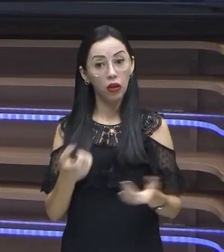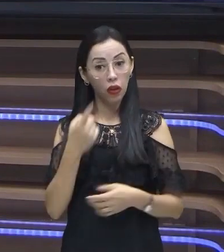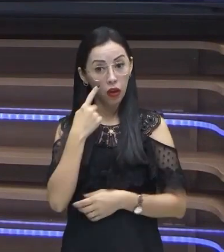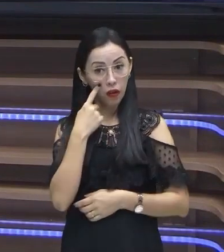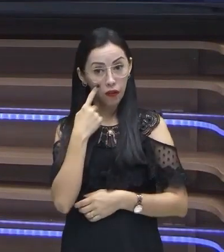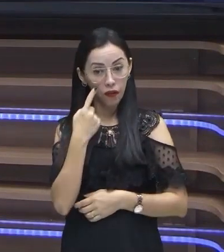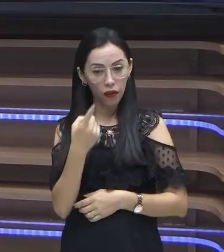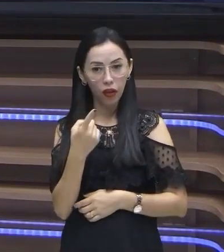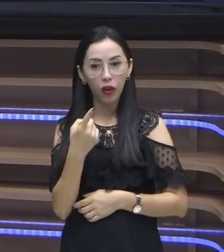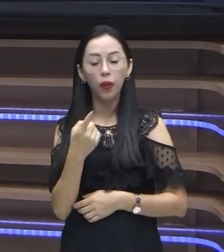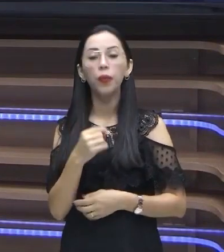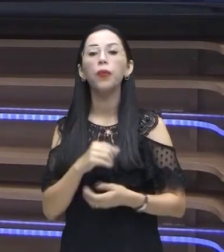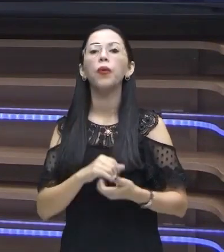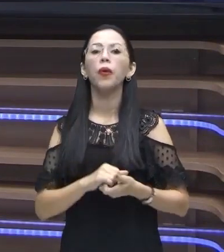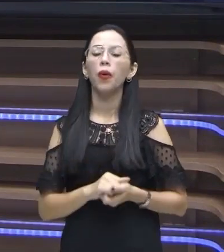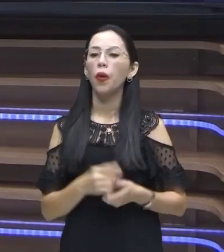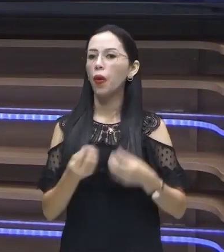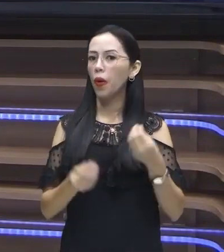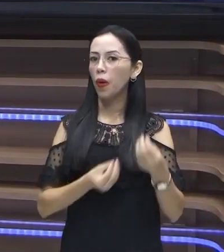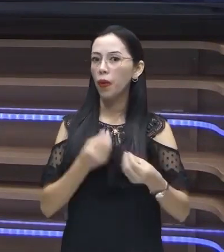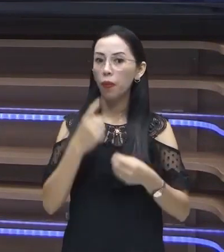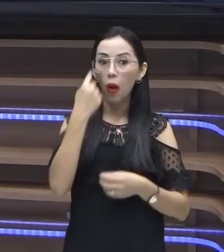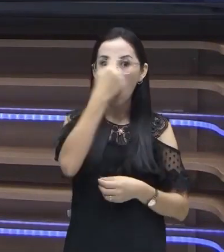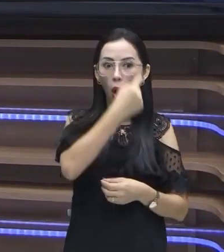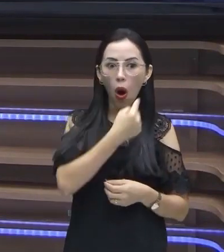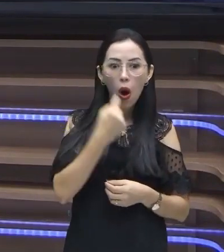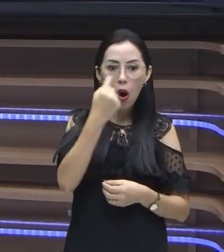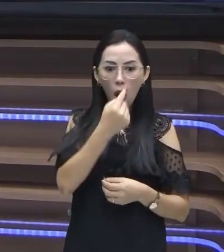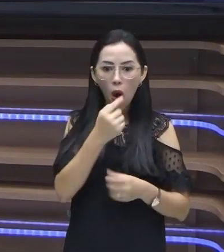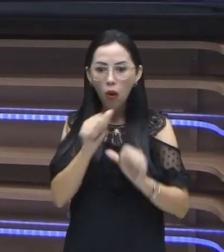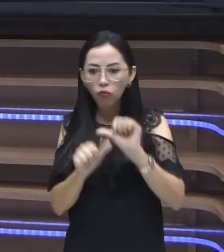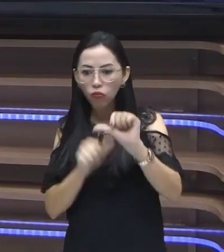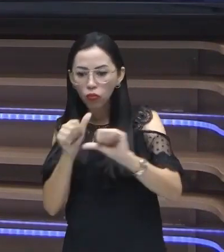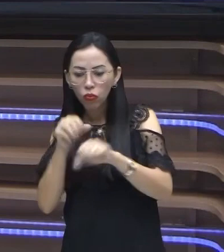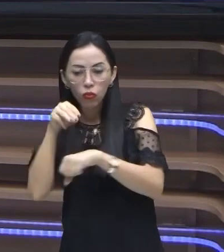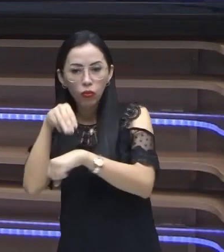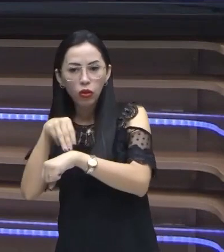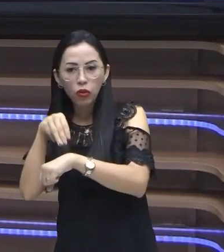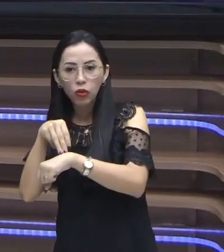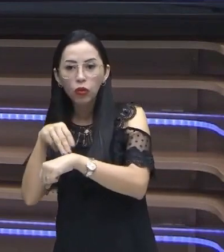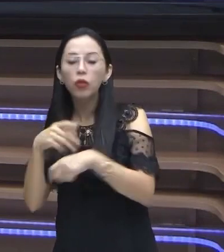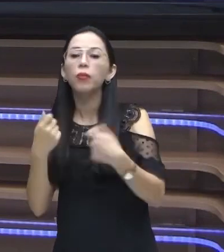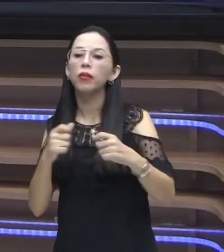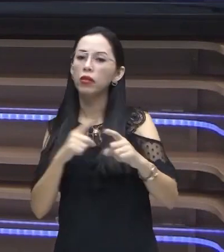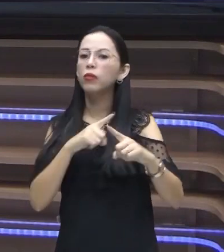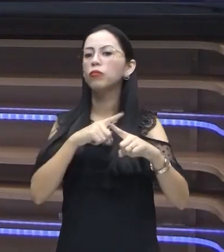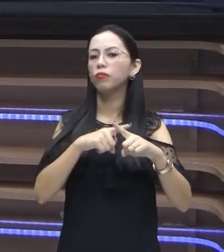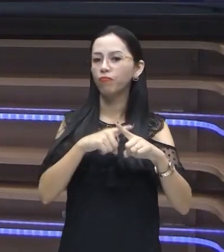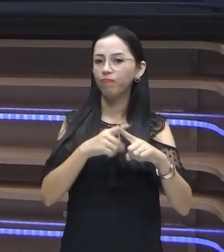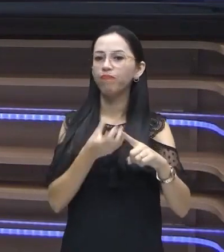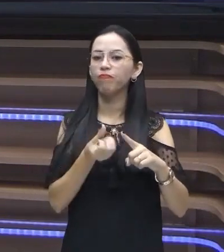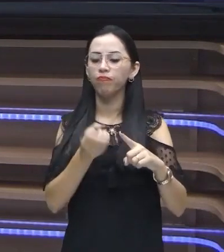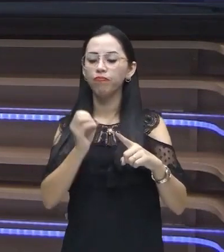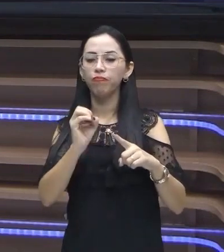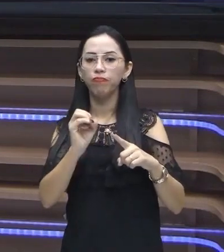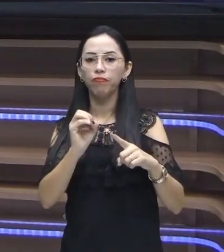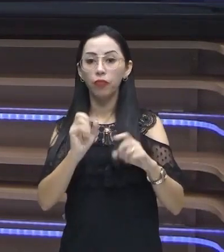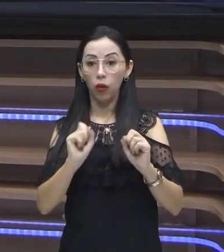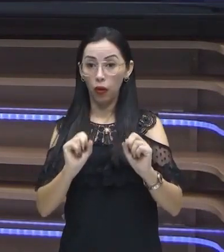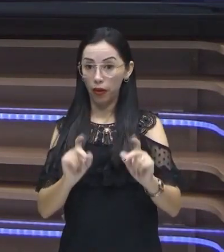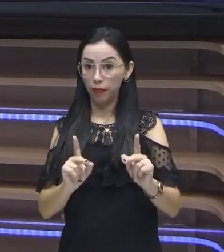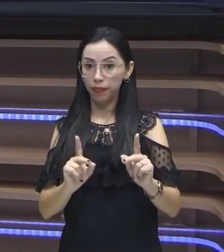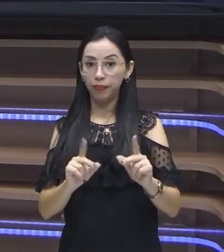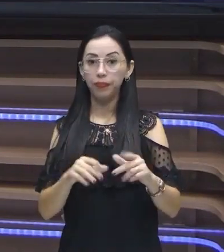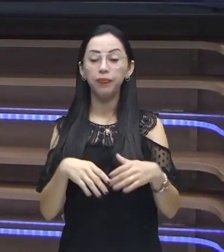transformar esse total de horas em minutos, nós fizemos o quê? Multiplicamos o valor por 60, tá certo? Mas vamos